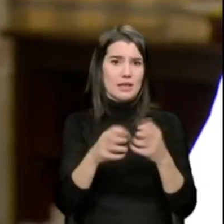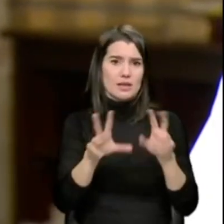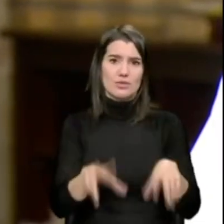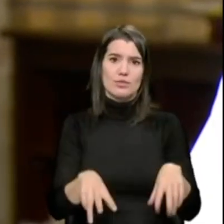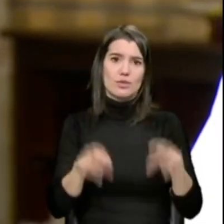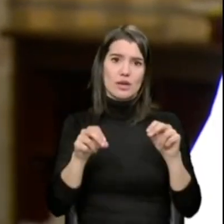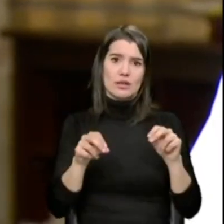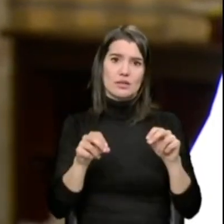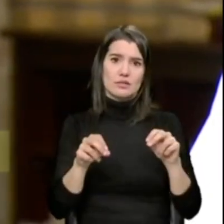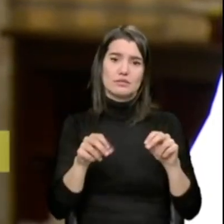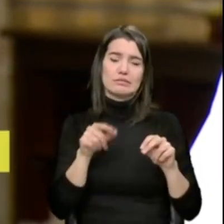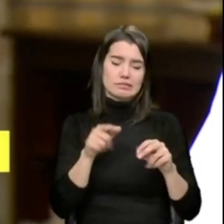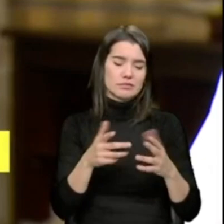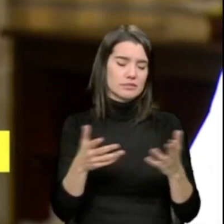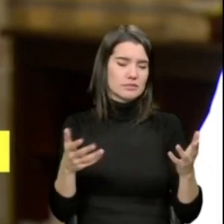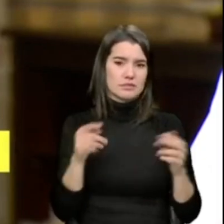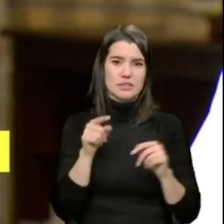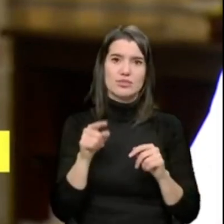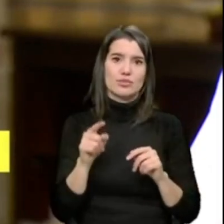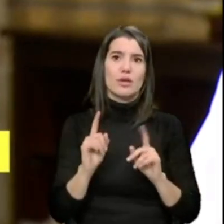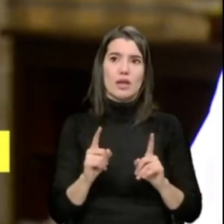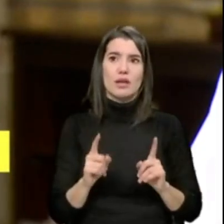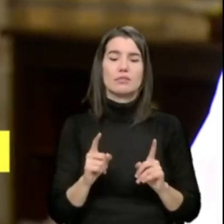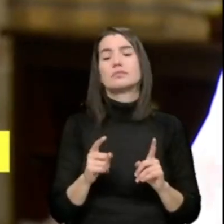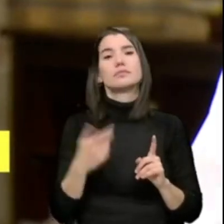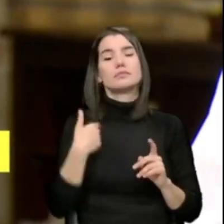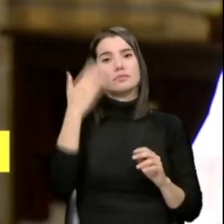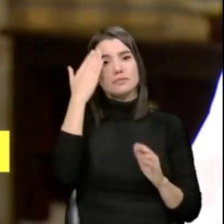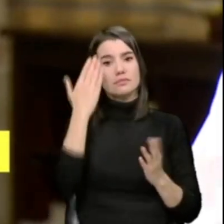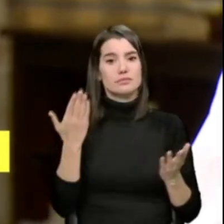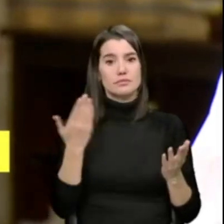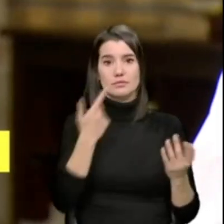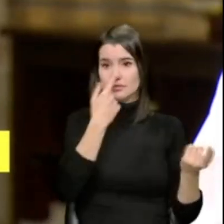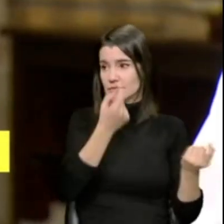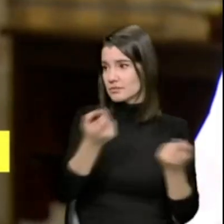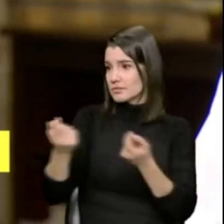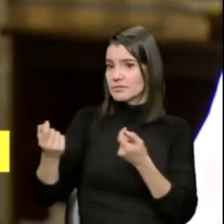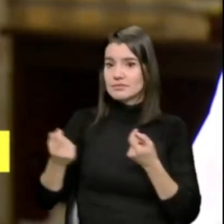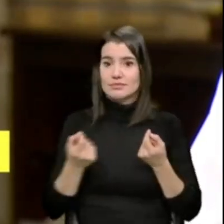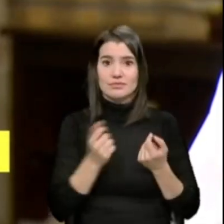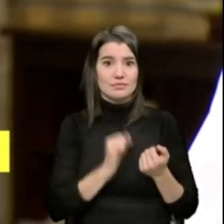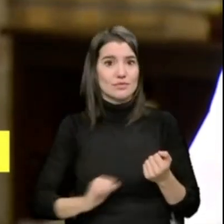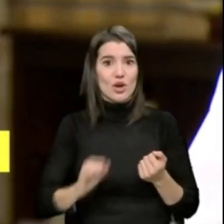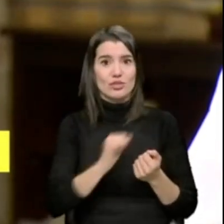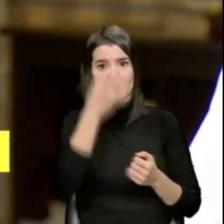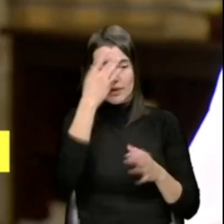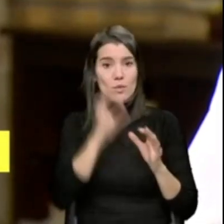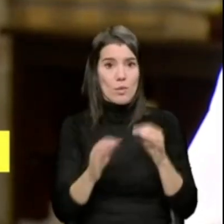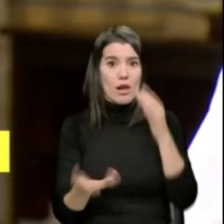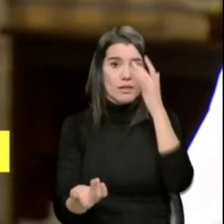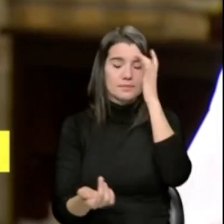é, digamos que, acho que é comum, todos nós pensamos assim.